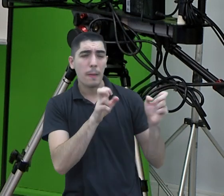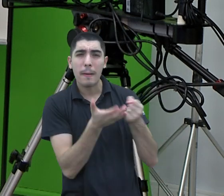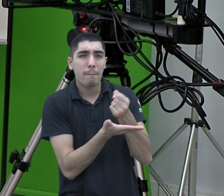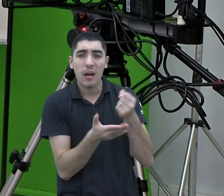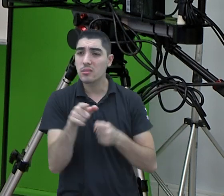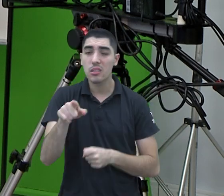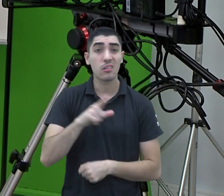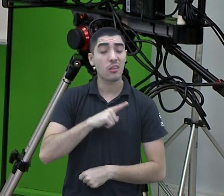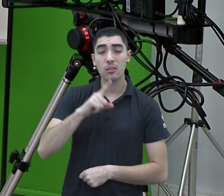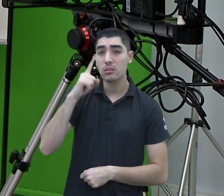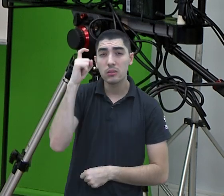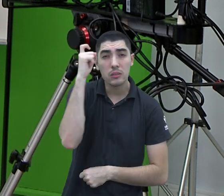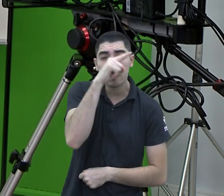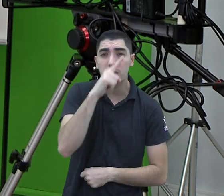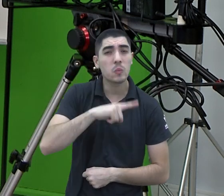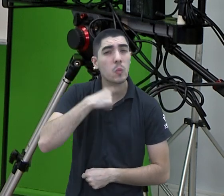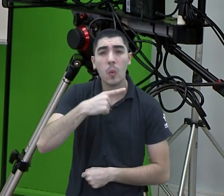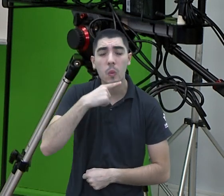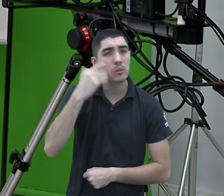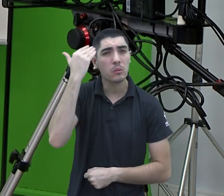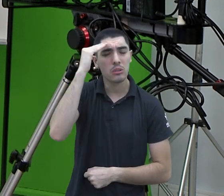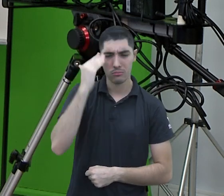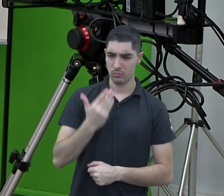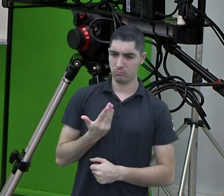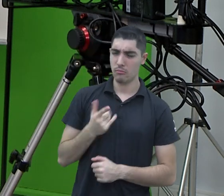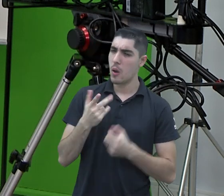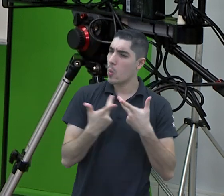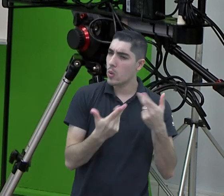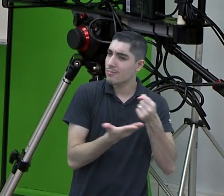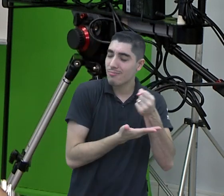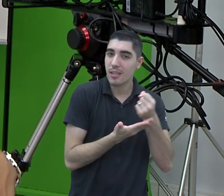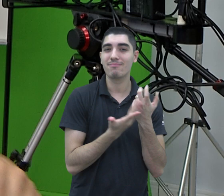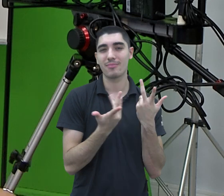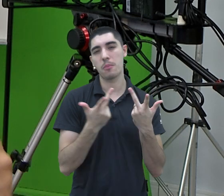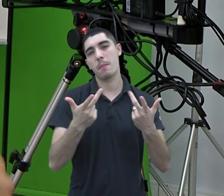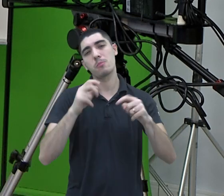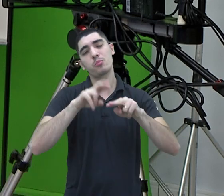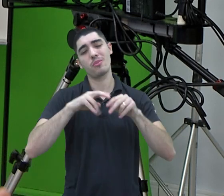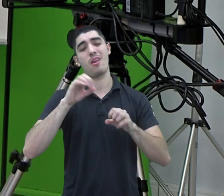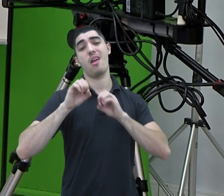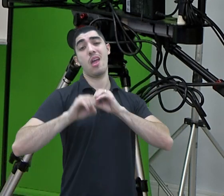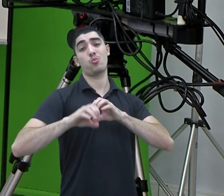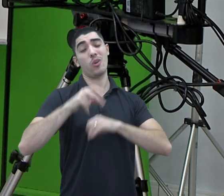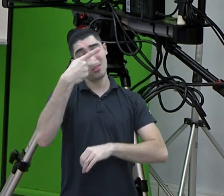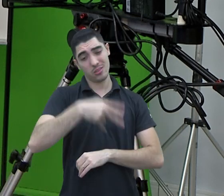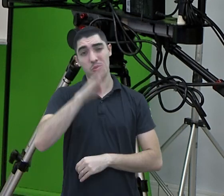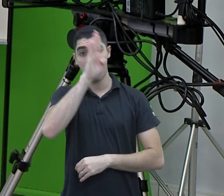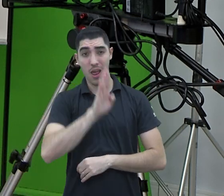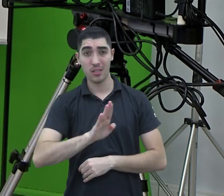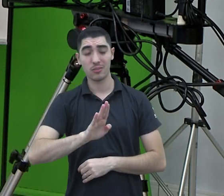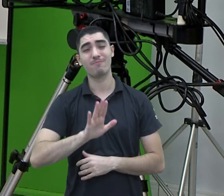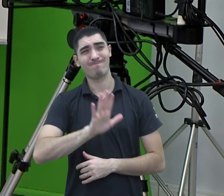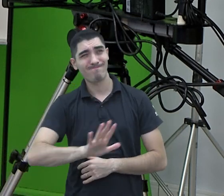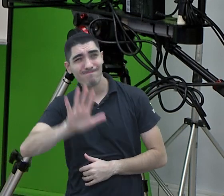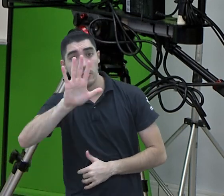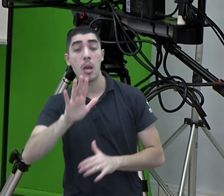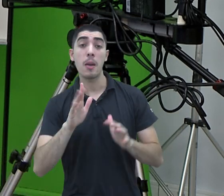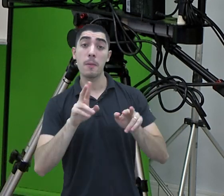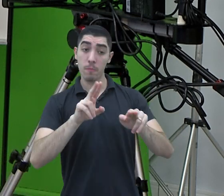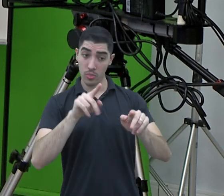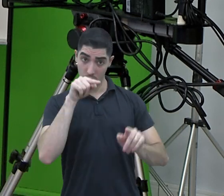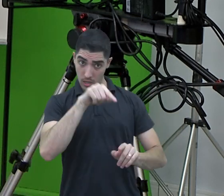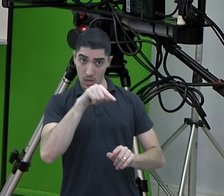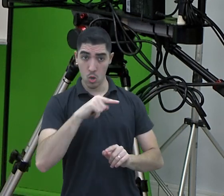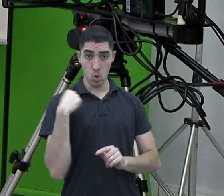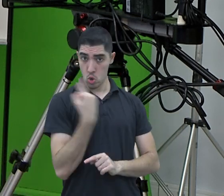assuntos básicos. E isso é uma coisa que é padrão quando a gente olha para o cenário da educação brasileiro. Então, o objetivo hoje do Educage é